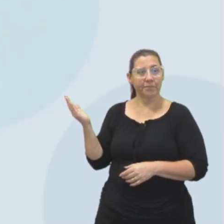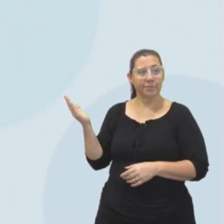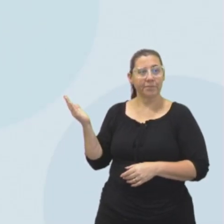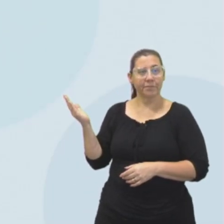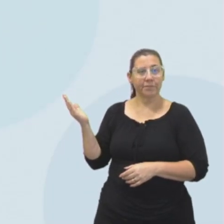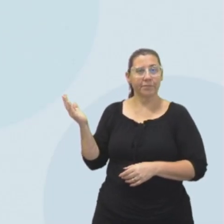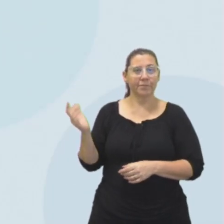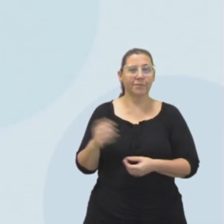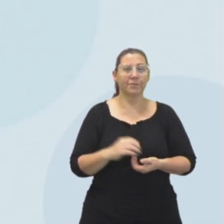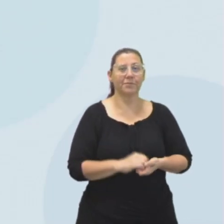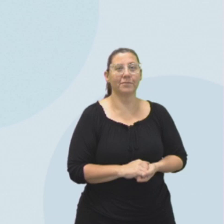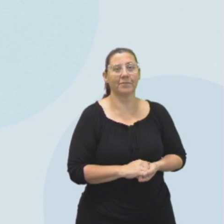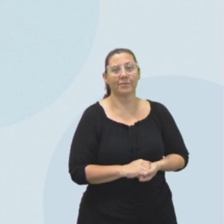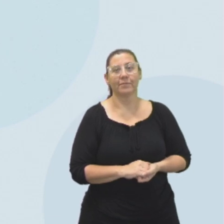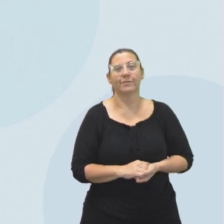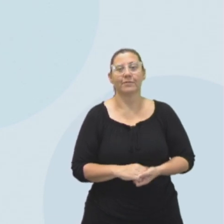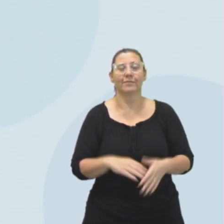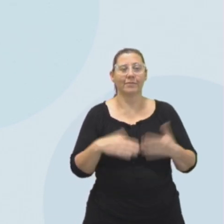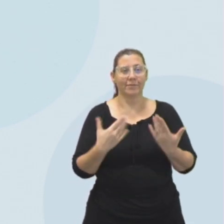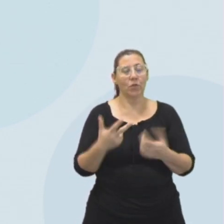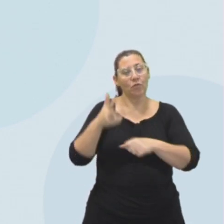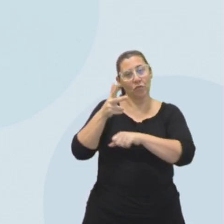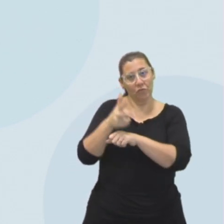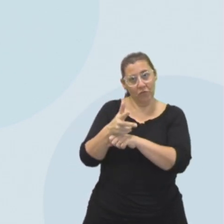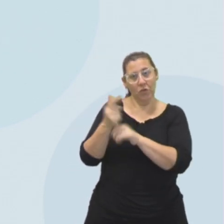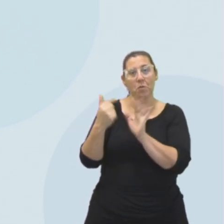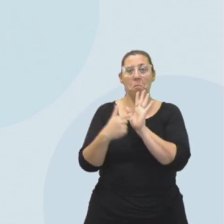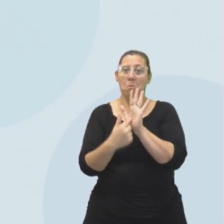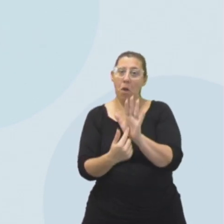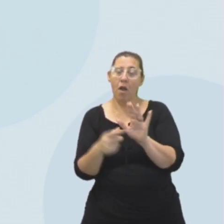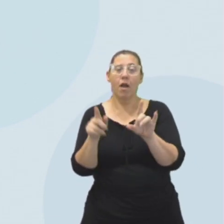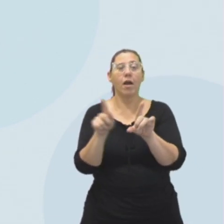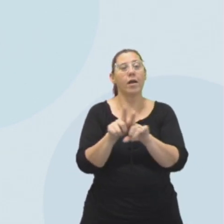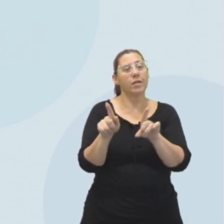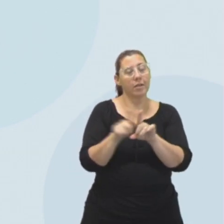Moran. Então, o vídeo explora também e